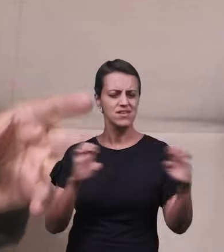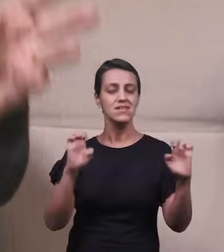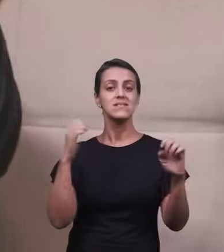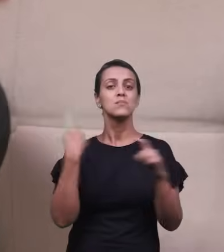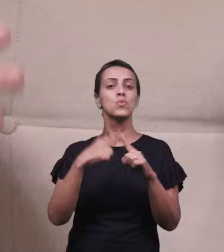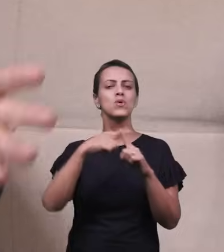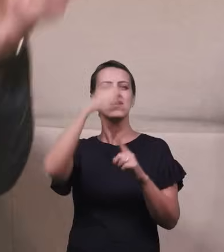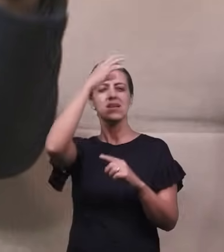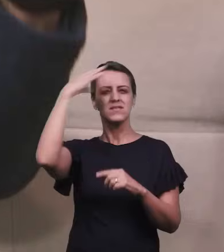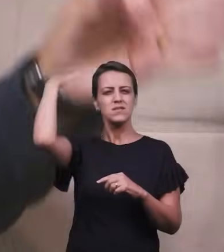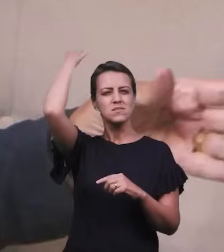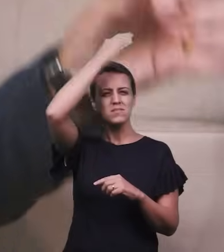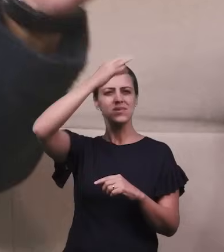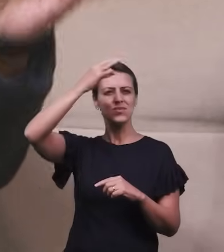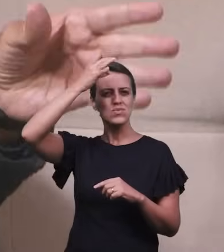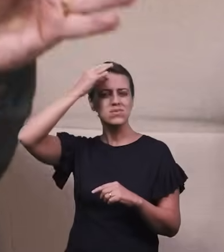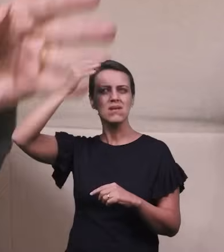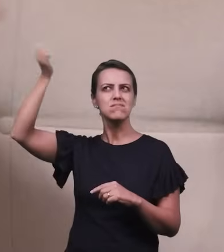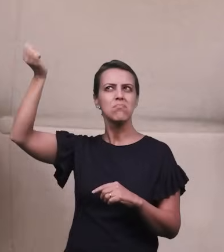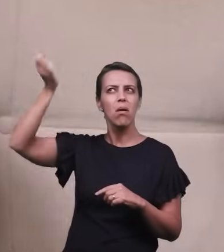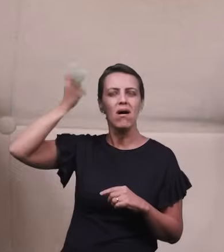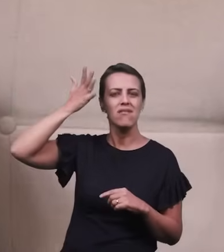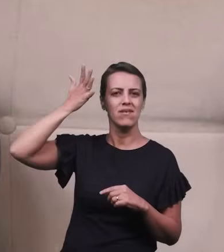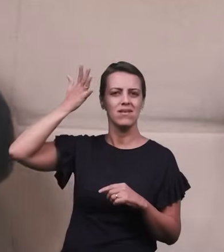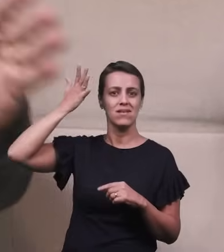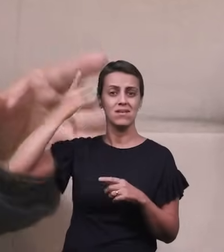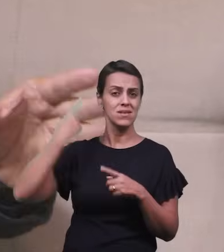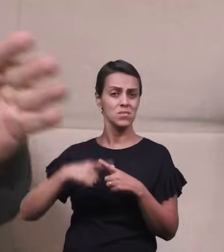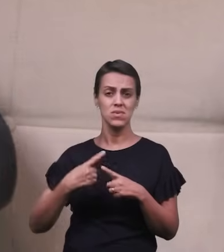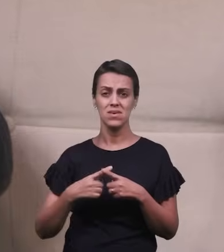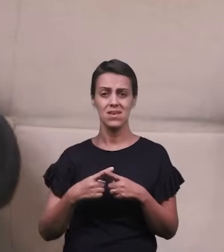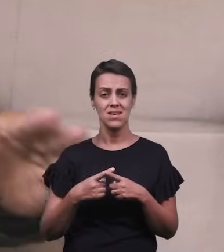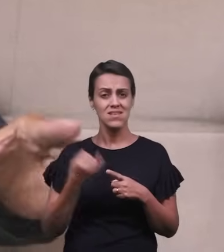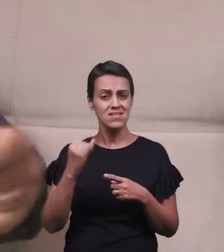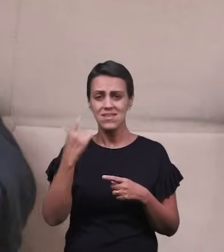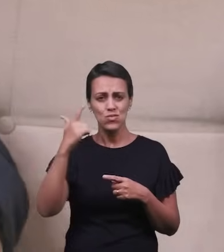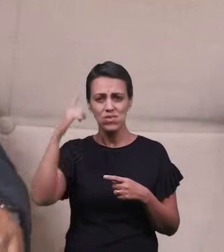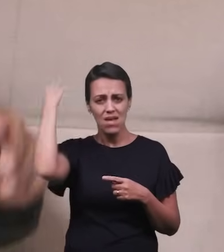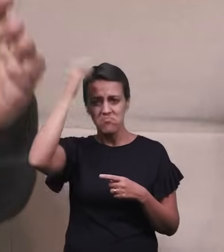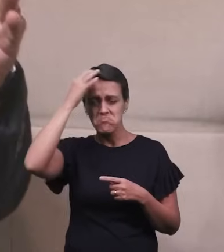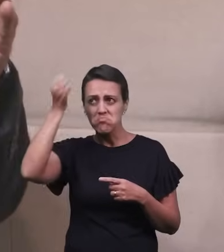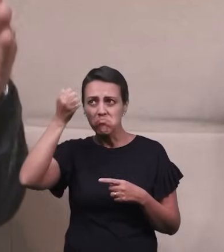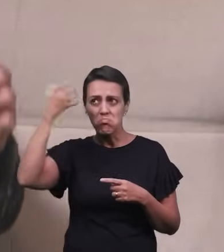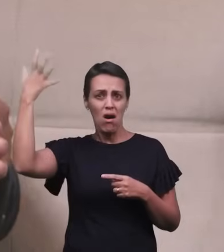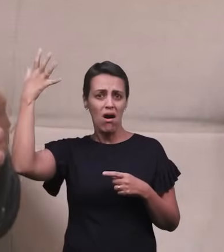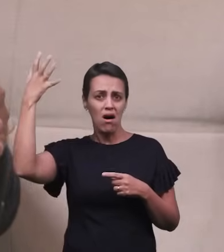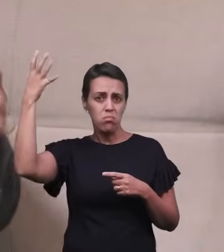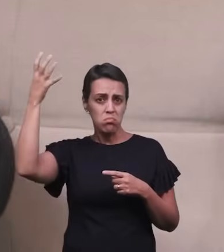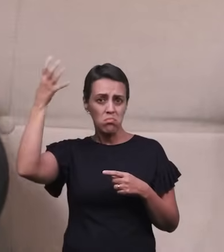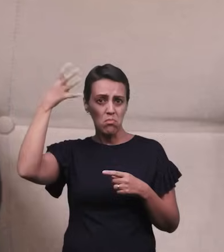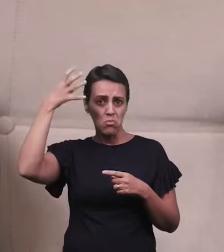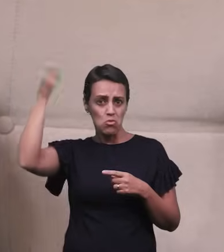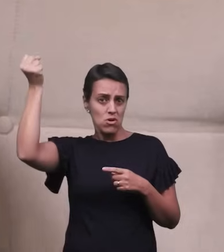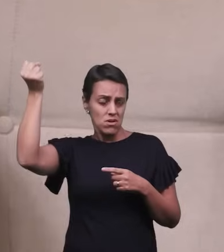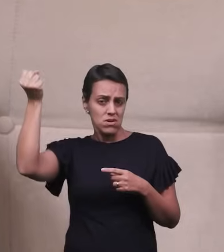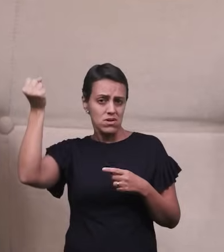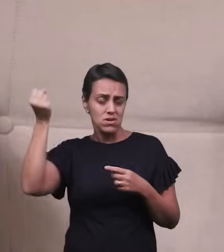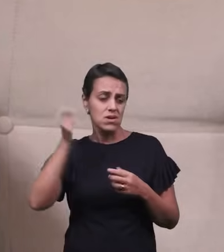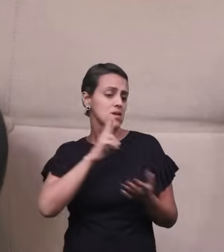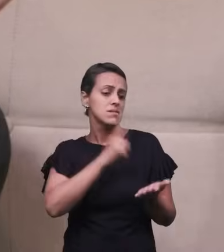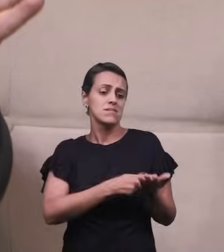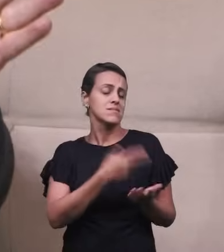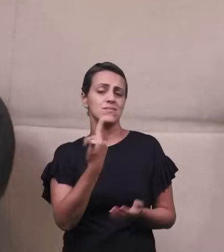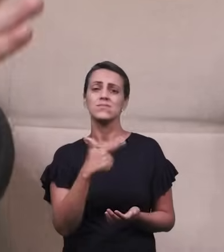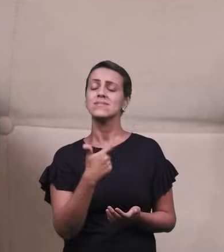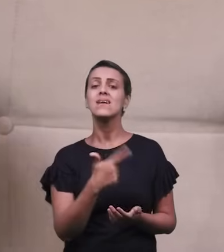proclama aquilo que o Espírito Santo diz a ela. Glória, porque senão não há resultado. A palavra só tem resultado se